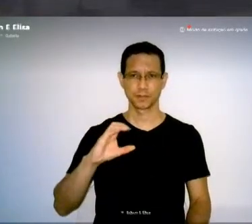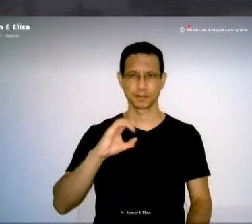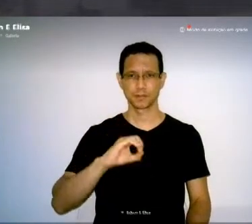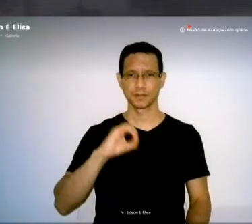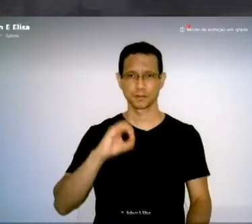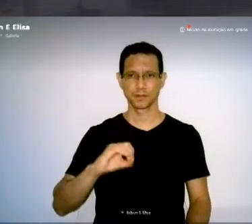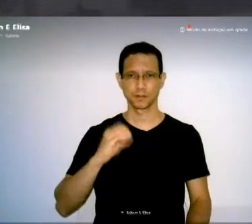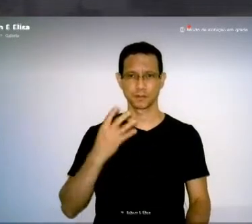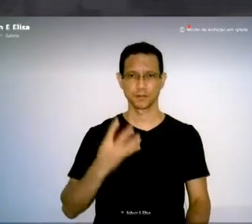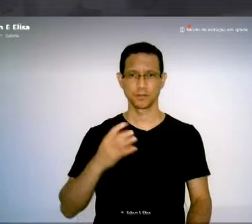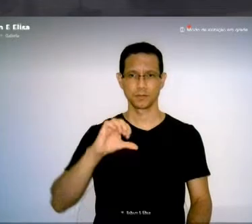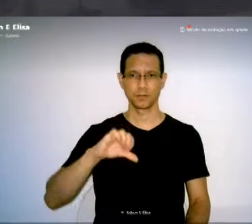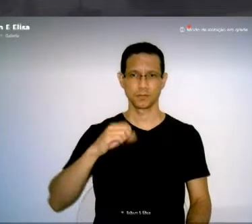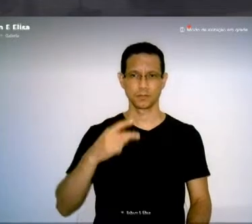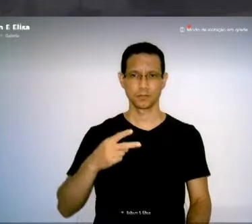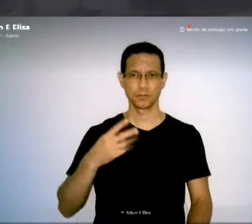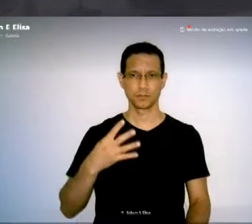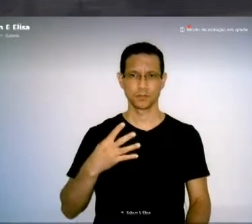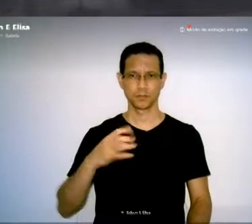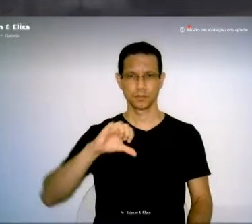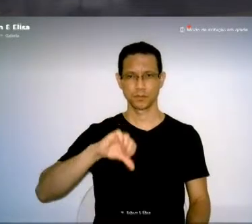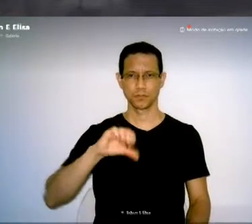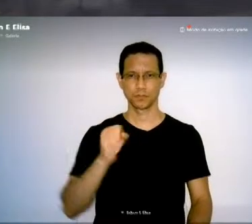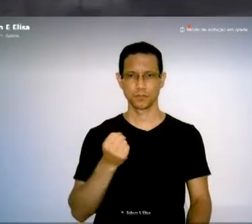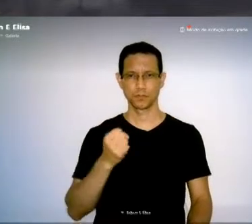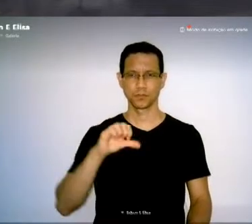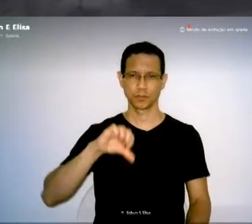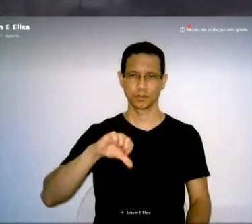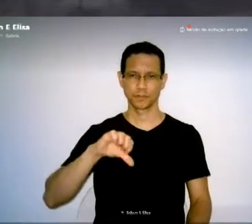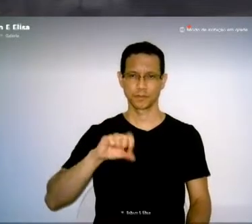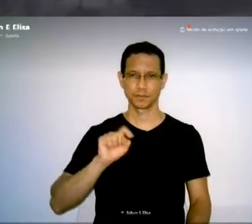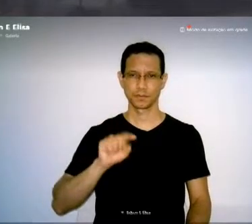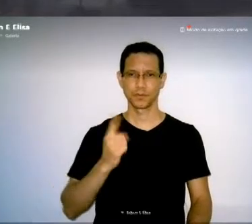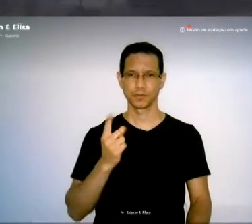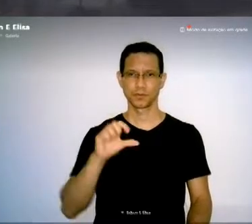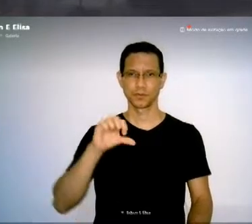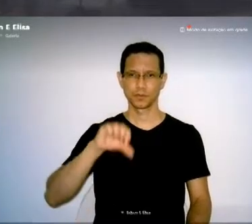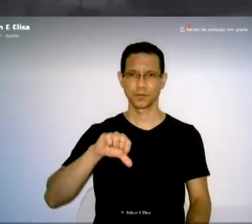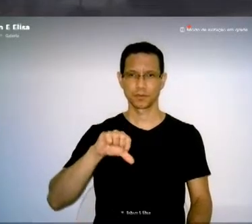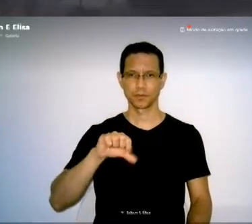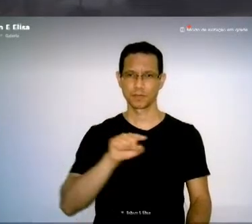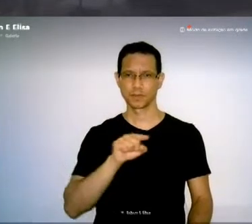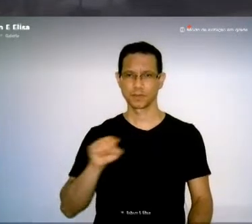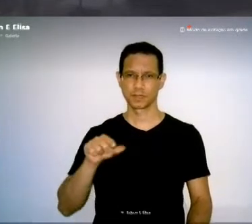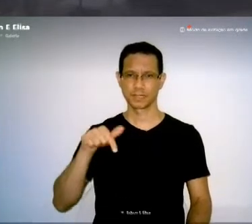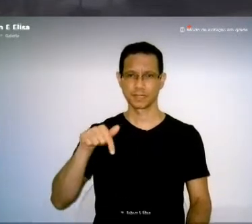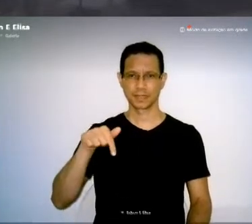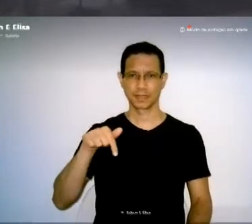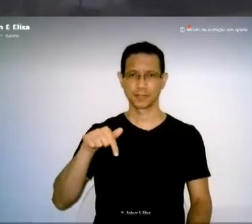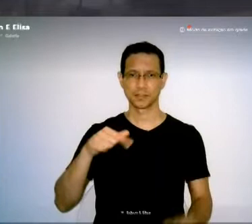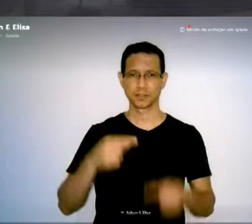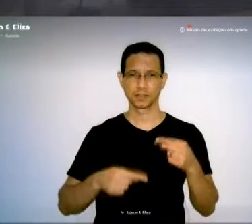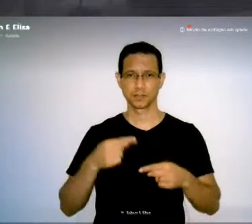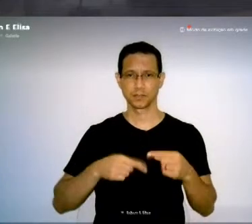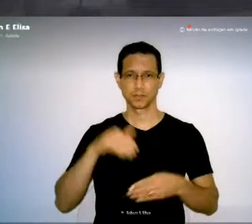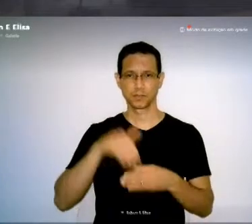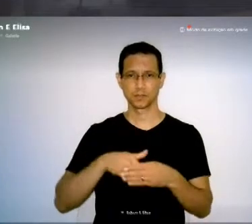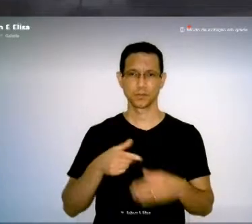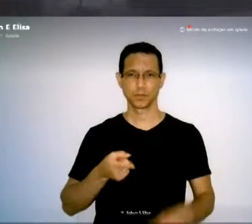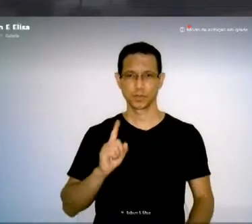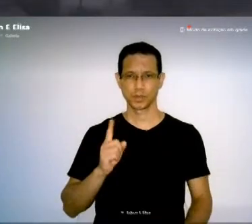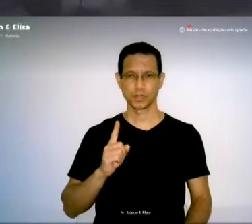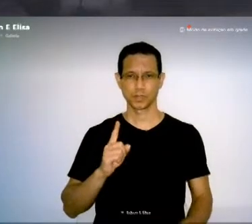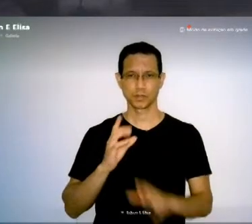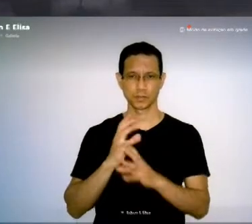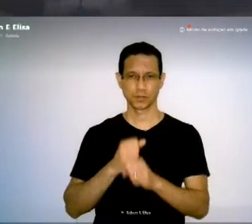estreou os debates. É responsabilidade do TCE fiscalizar a aplicação dos recursos públicos, cabendo também a